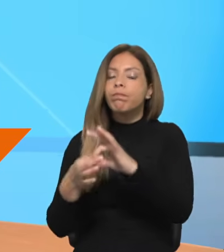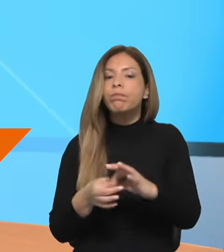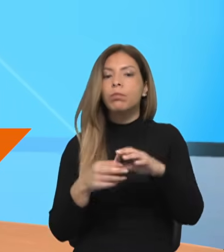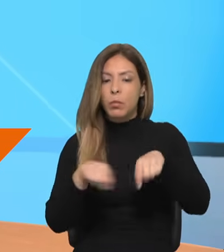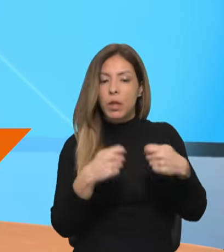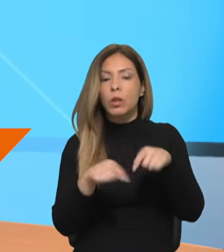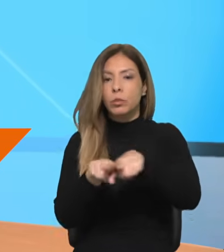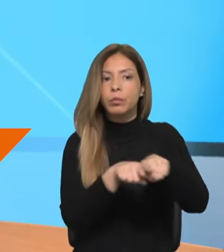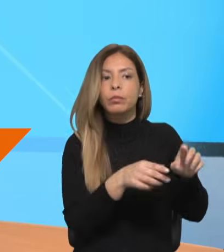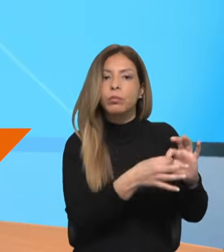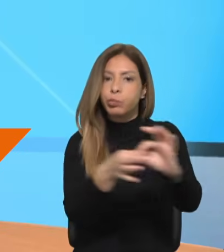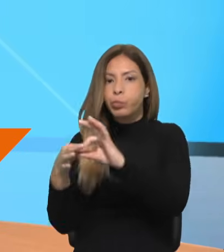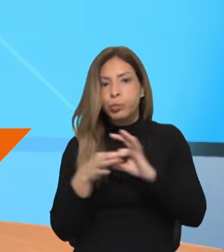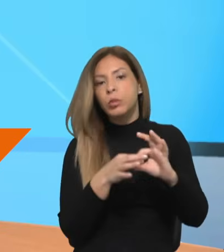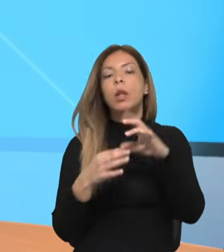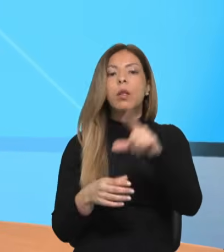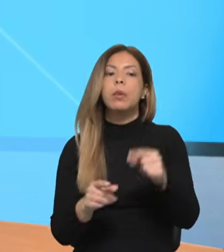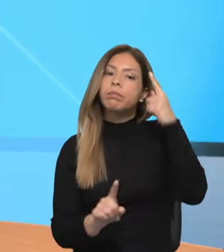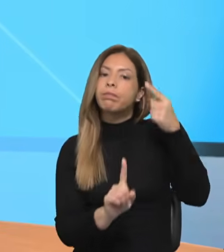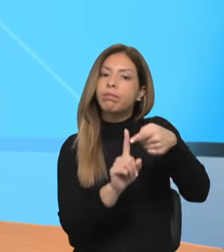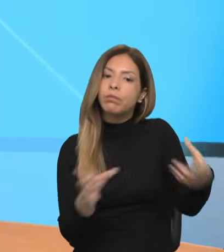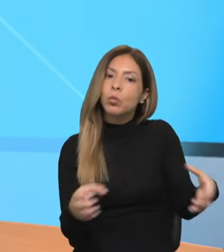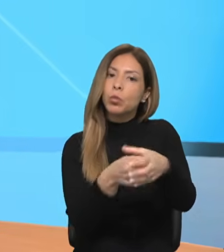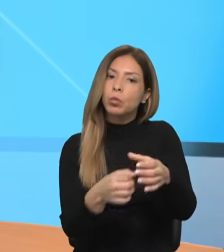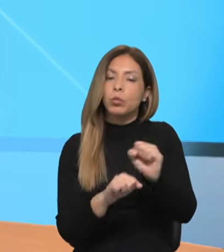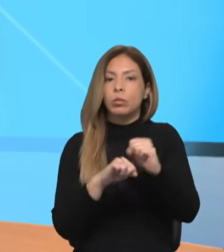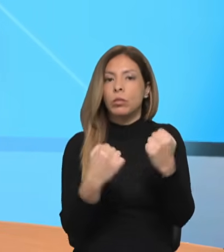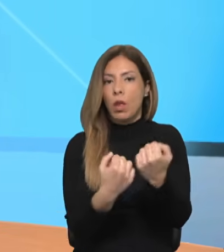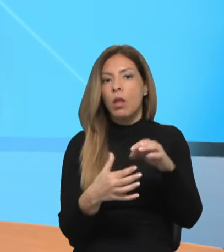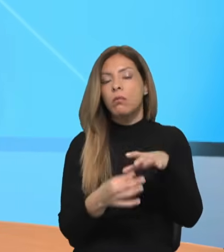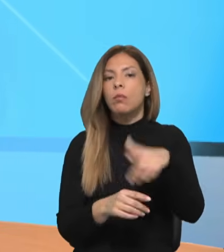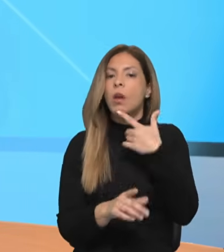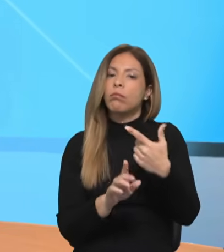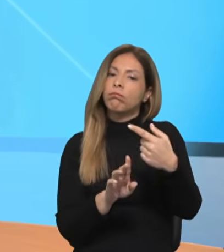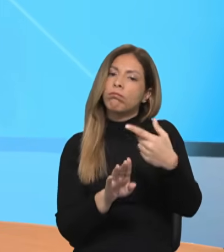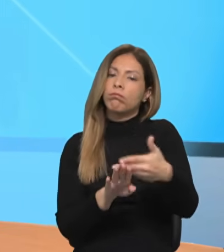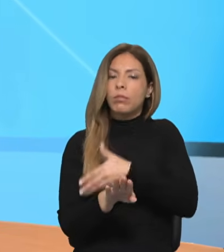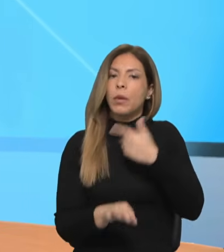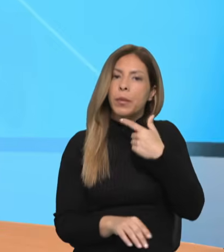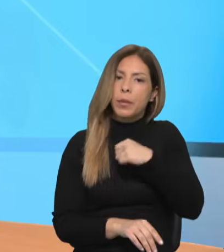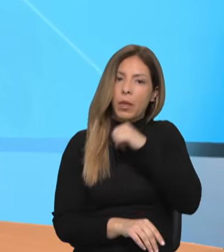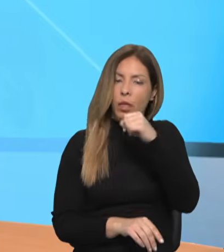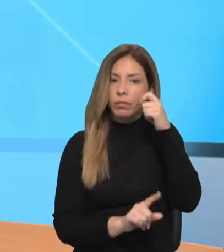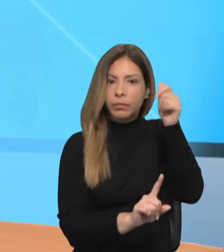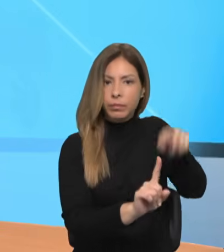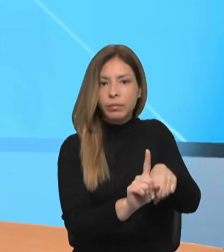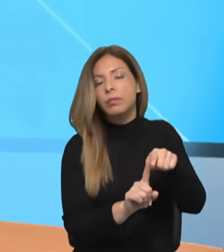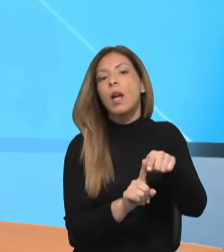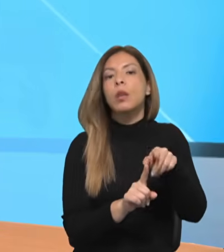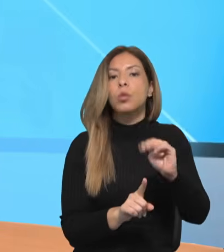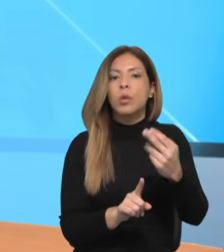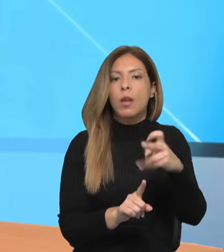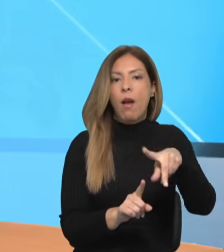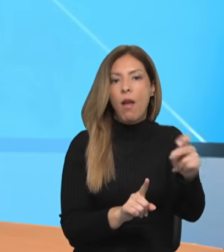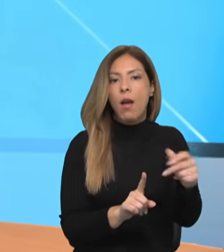recuperação do sentido da comunidade. Propósitos que analisaremos daqui a pouco com Susana Madureira Martins, editora de Política